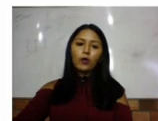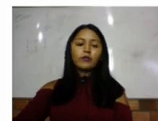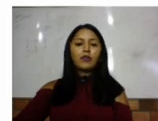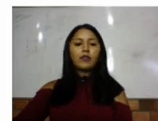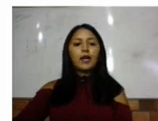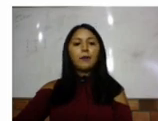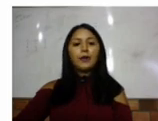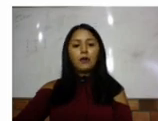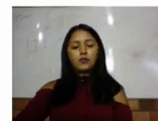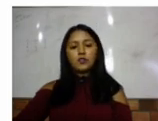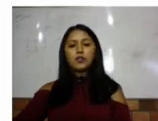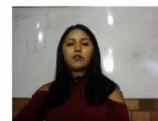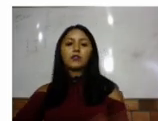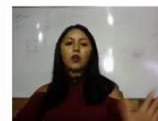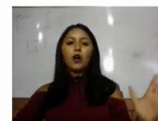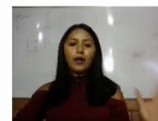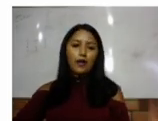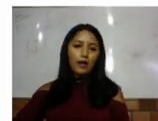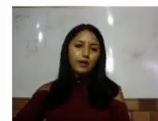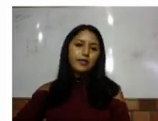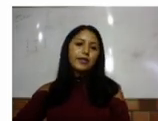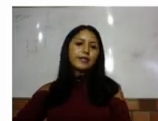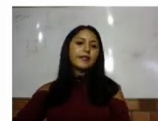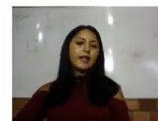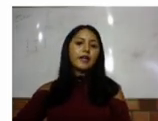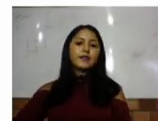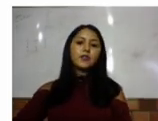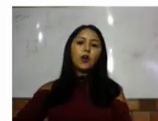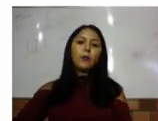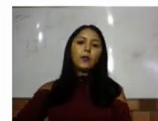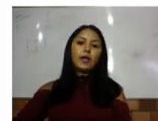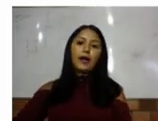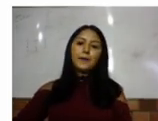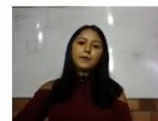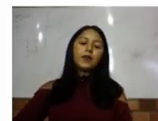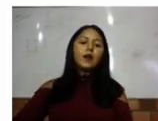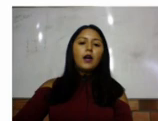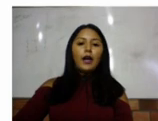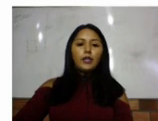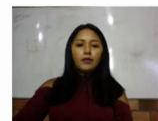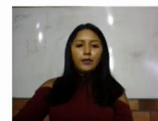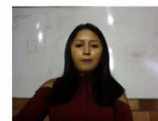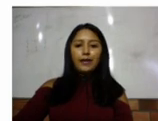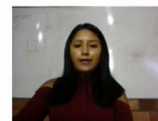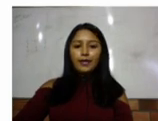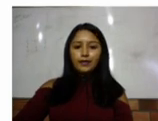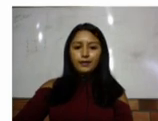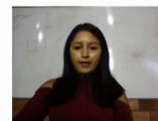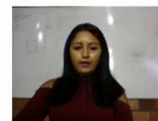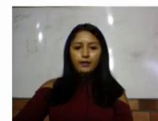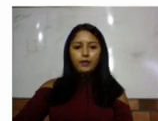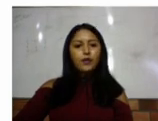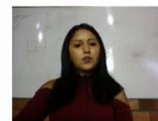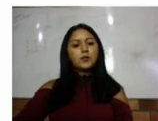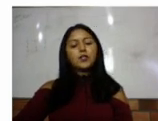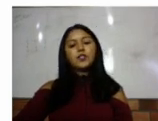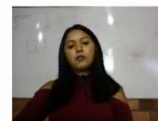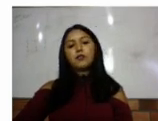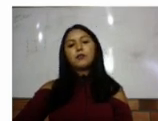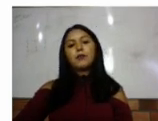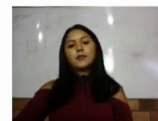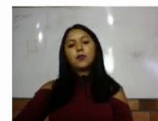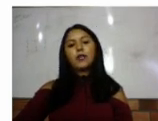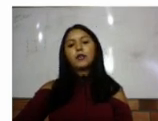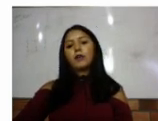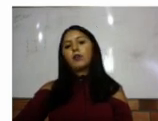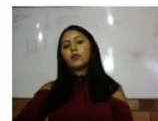em ó eu devo cambiar o seja devo trocar esse é esse ó por a aí tem aqui parente é